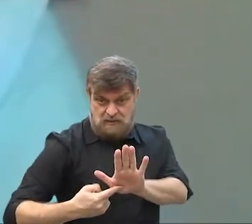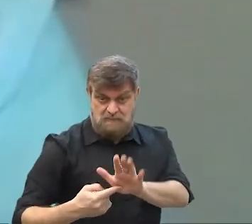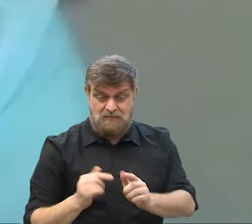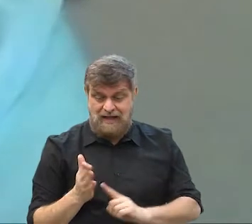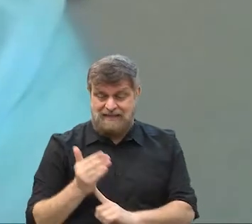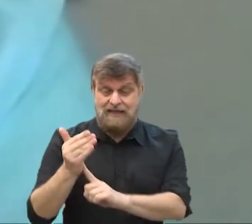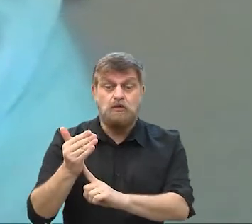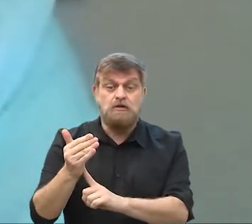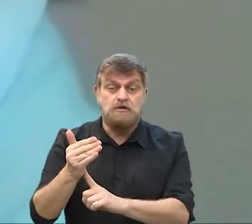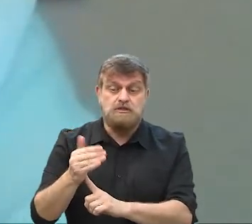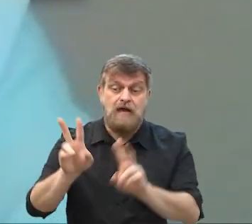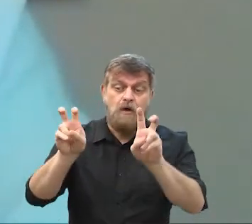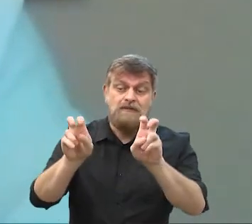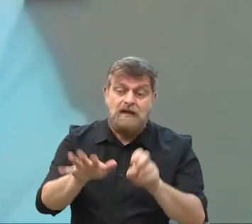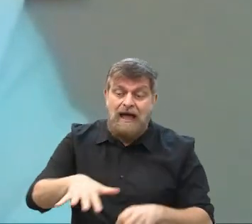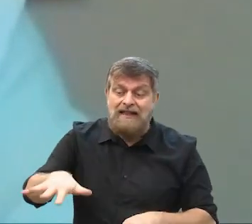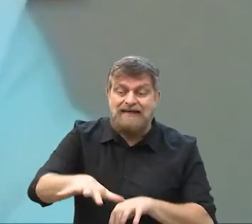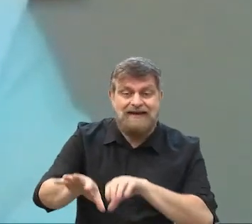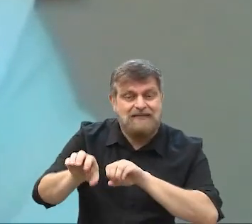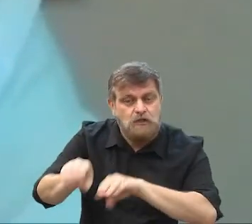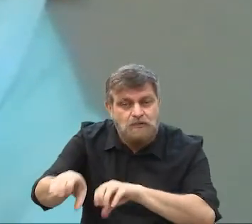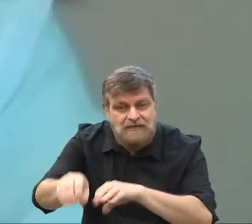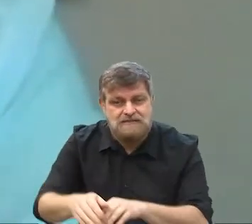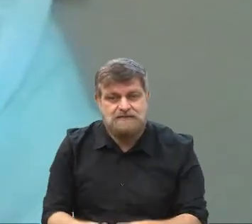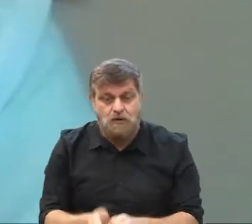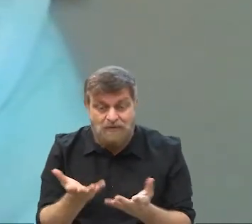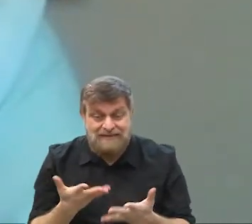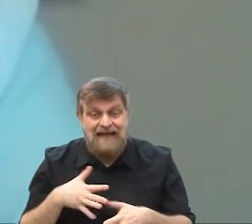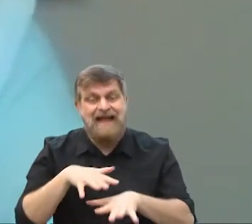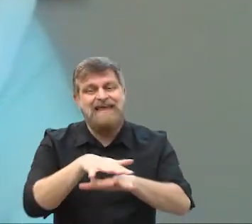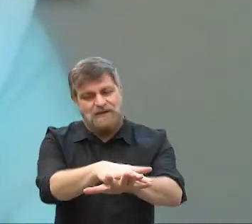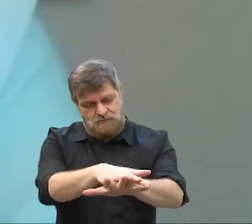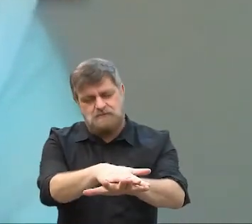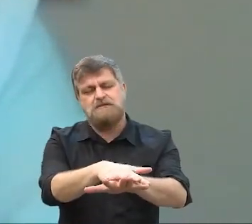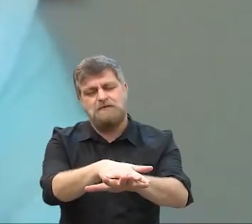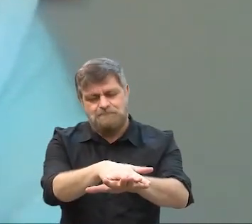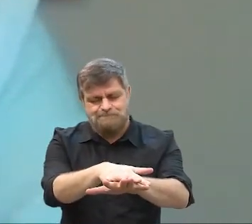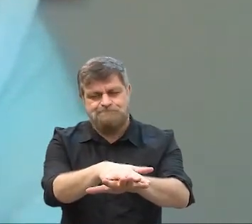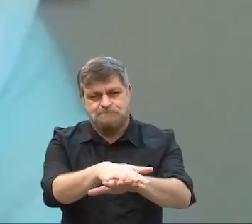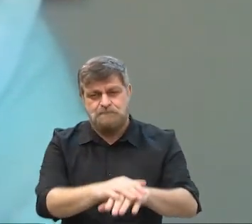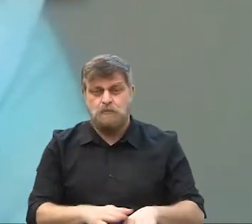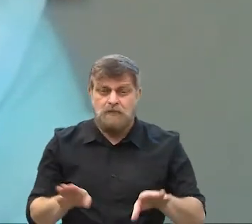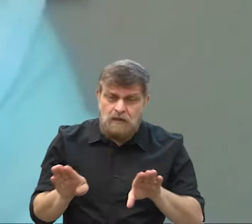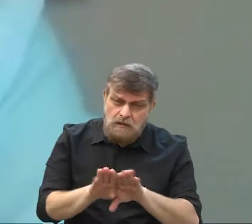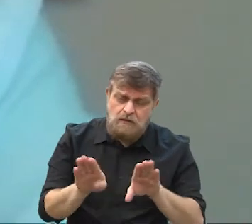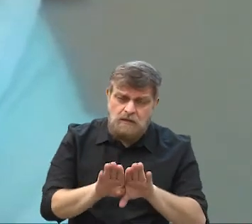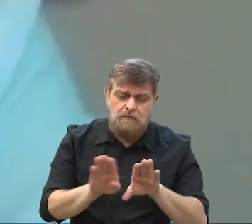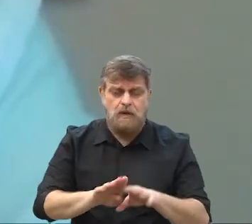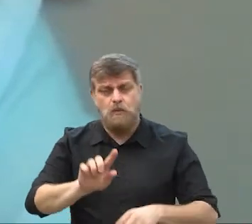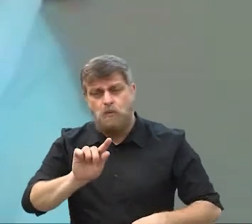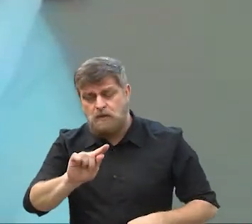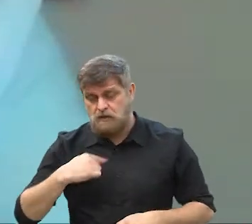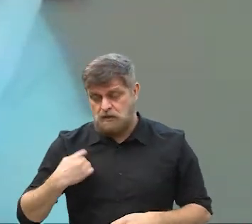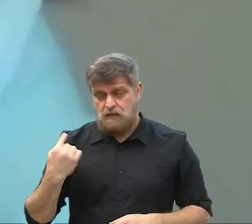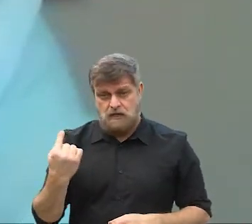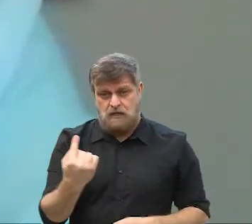área da educação, na área da inclusão social, e também a